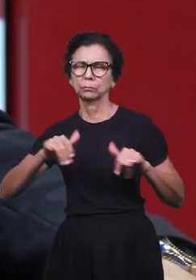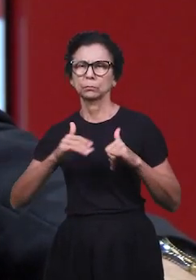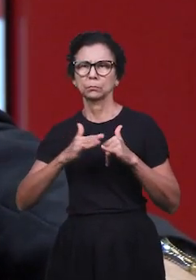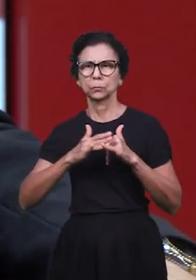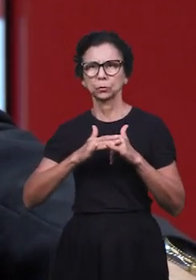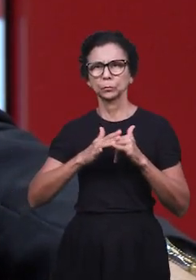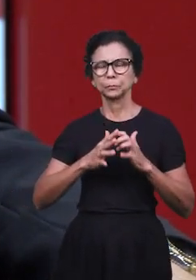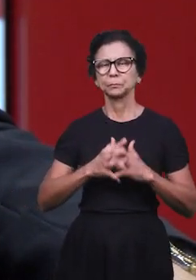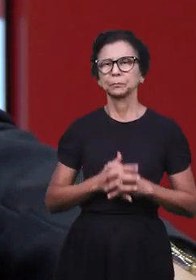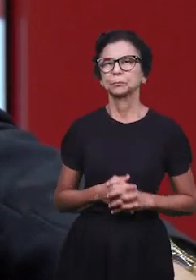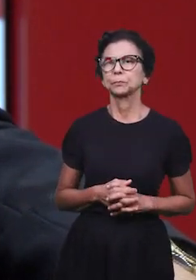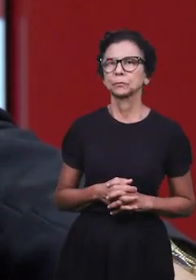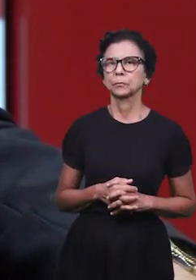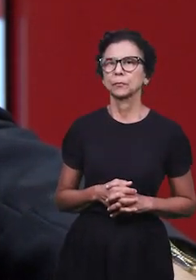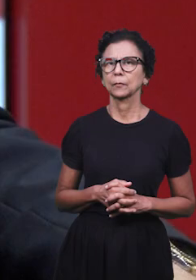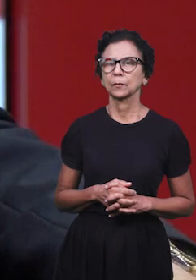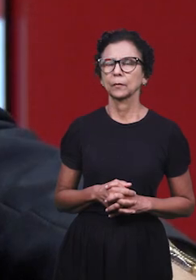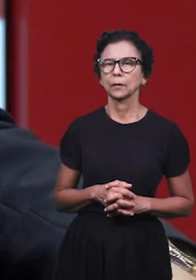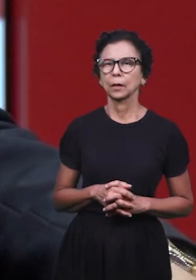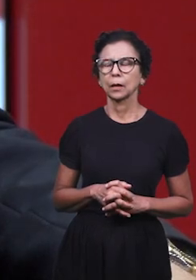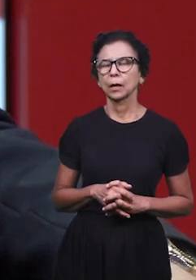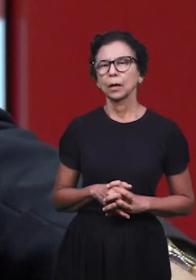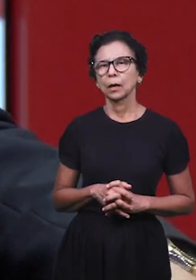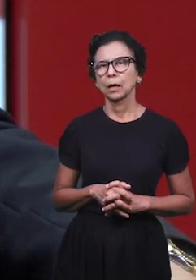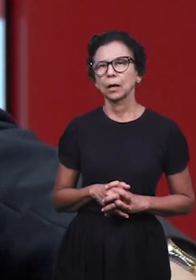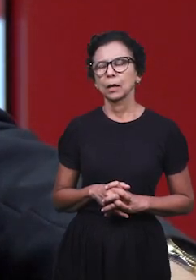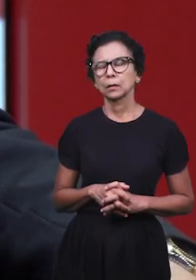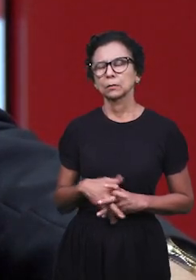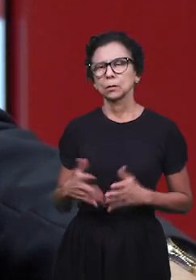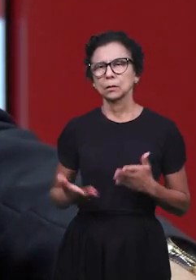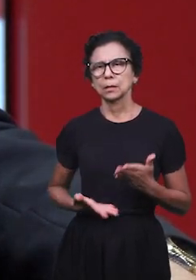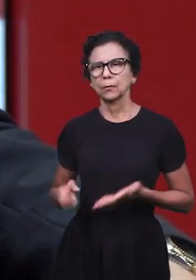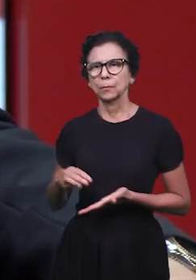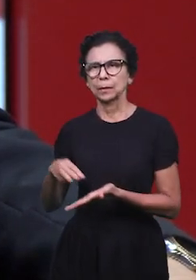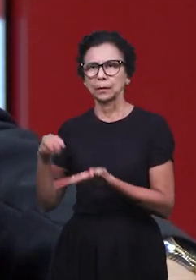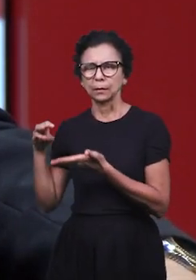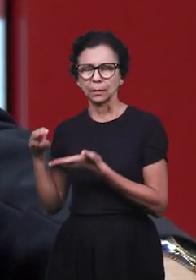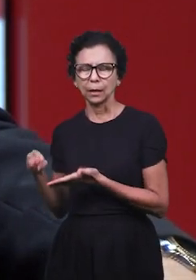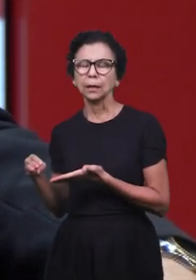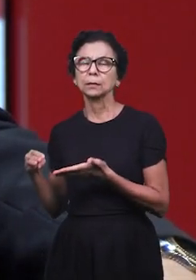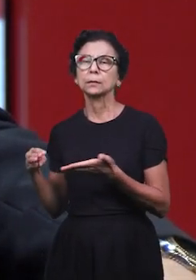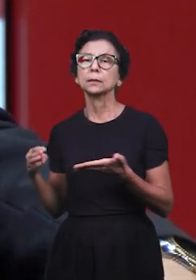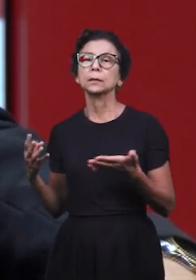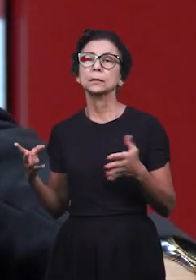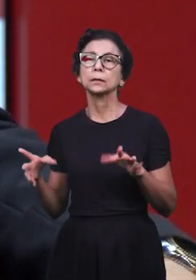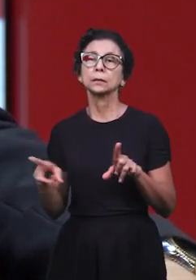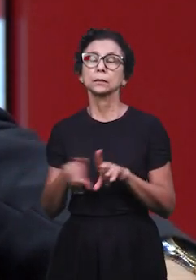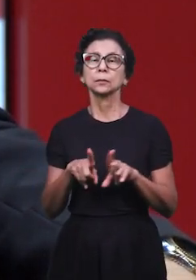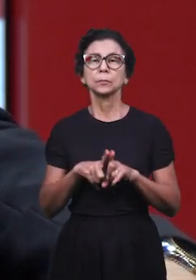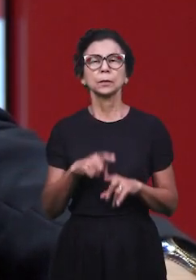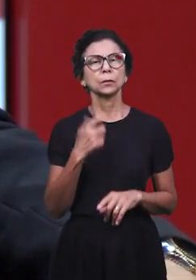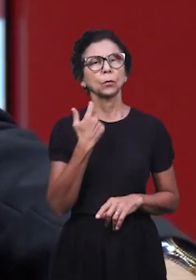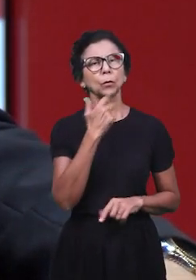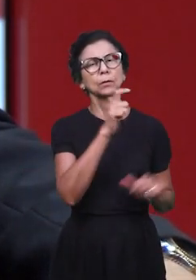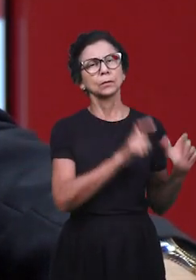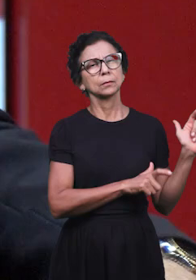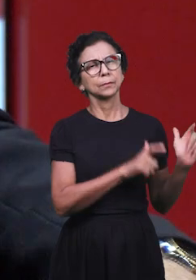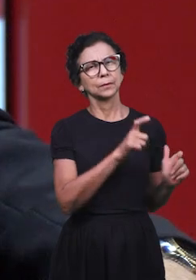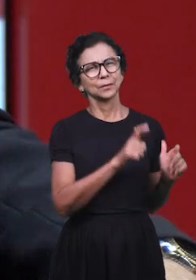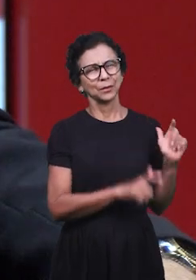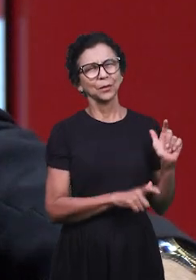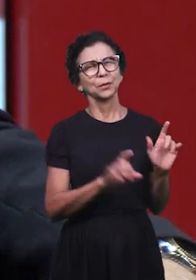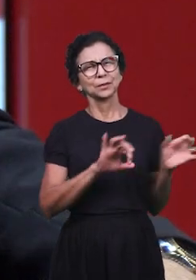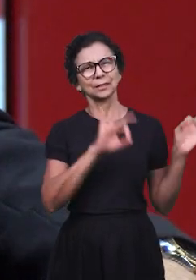YouTube. Não só os nossos irmãos, repito, os nossos irmãos da Igreja Cristã Maranata, mas também outros irmãos que